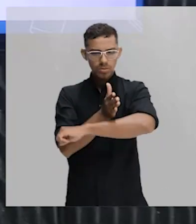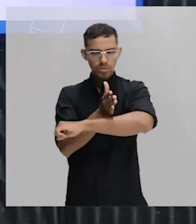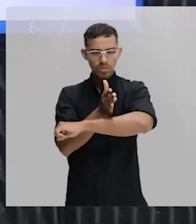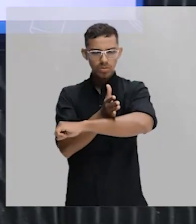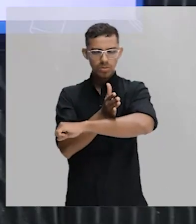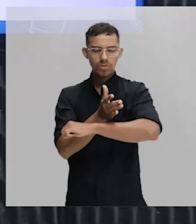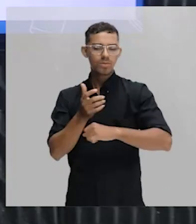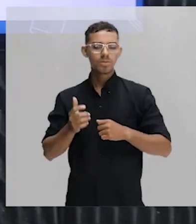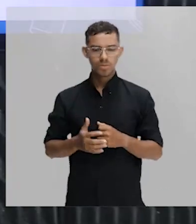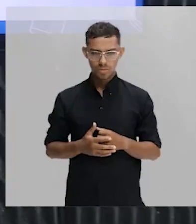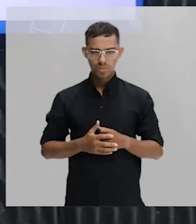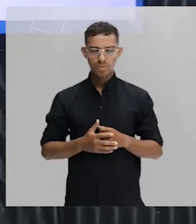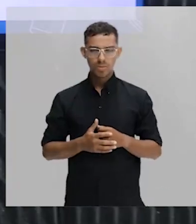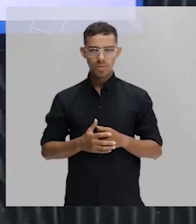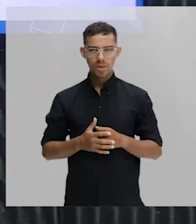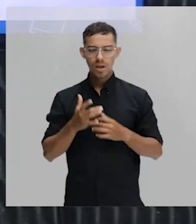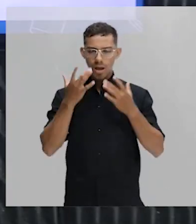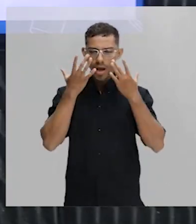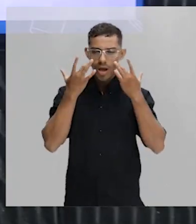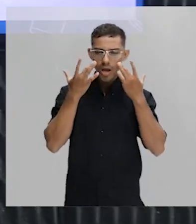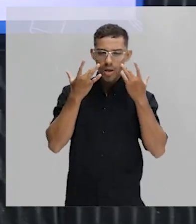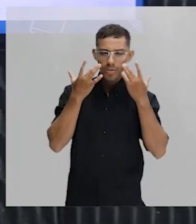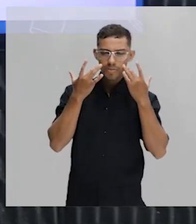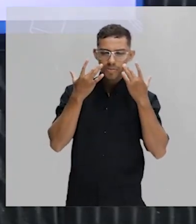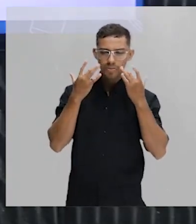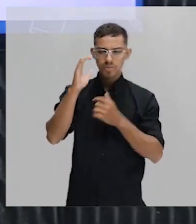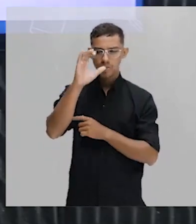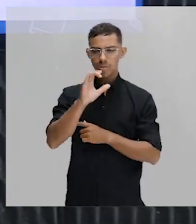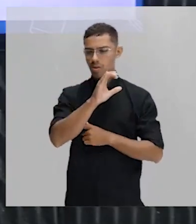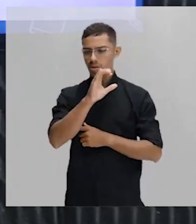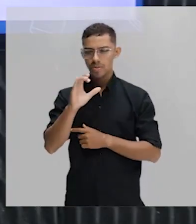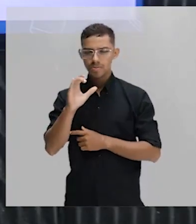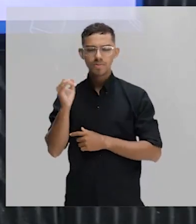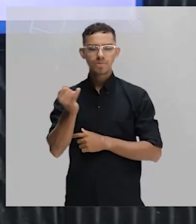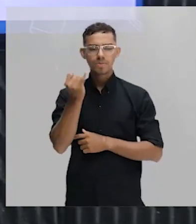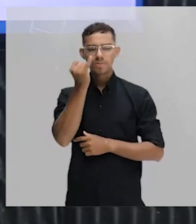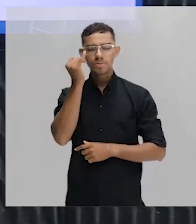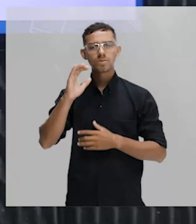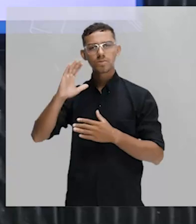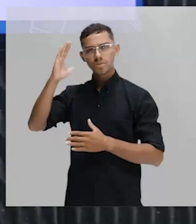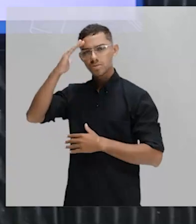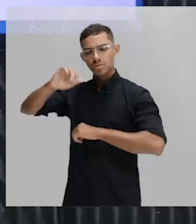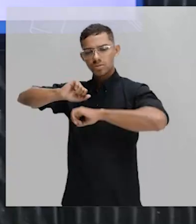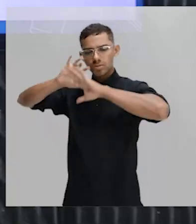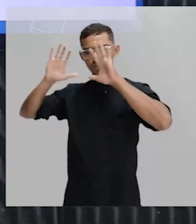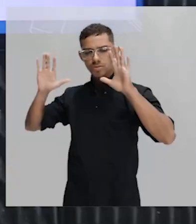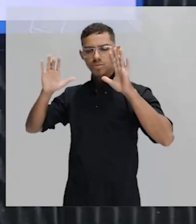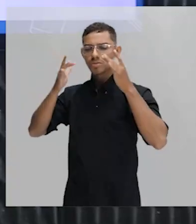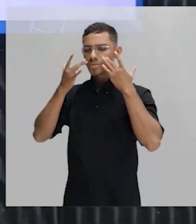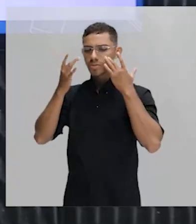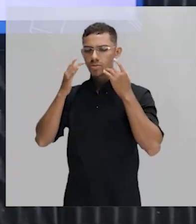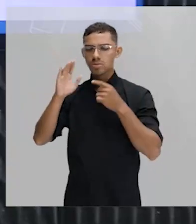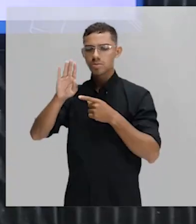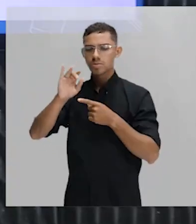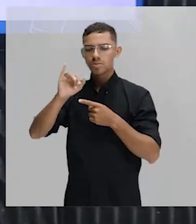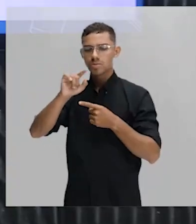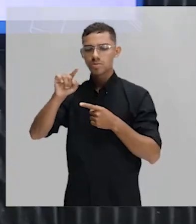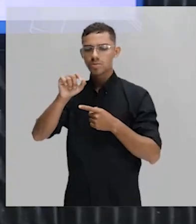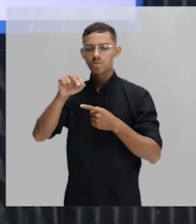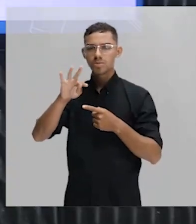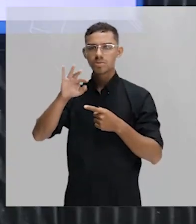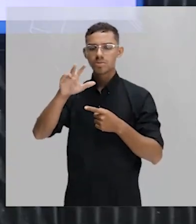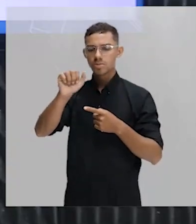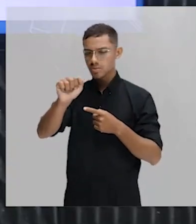primitiva, que foi a base do que vem ser arte bizantina, do que vai acontecer na arte românica e do que vai acontecer na arte gótica, que a gente ainda vai